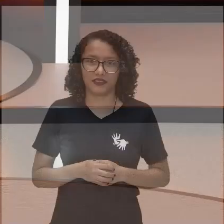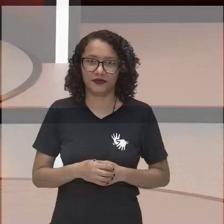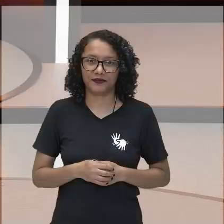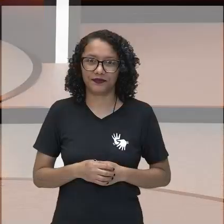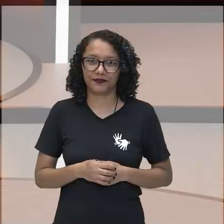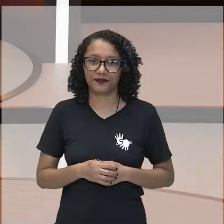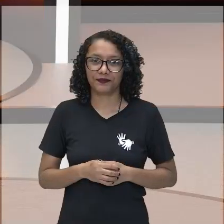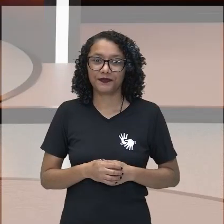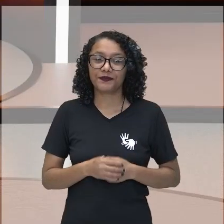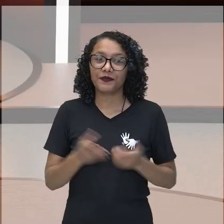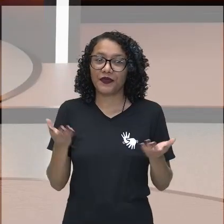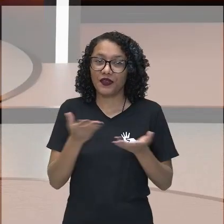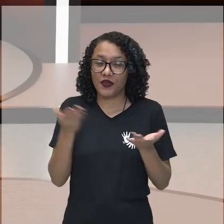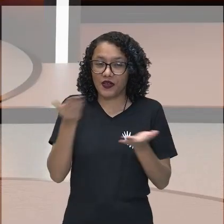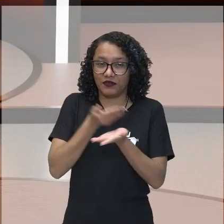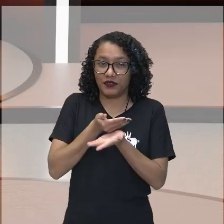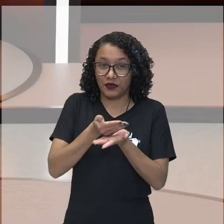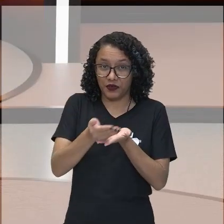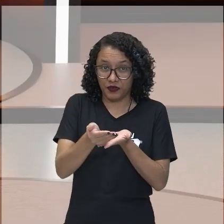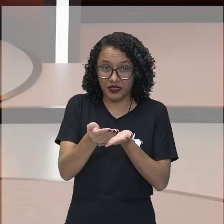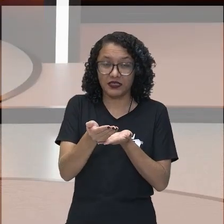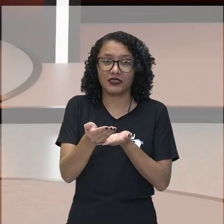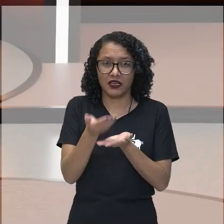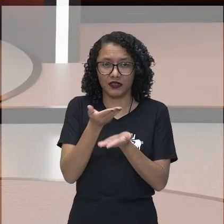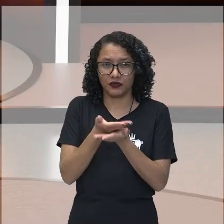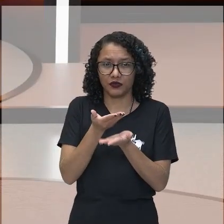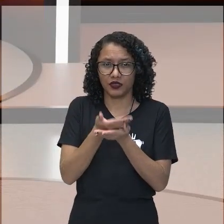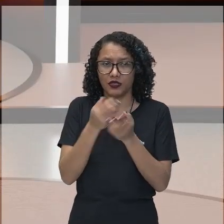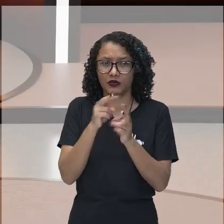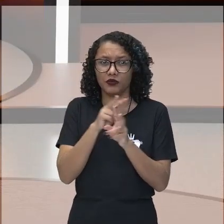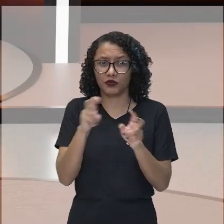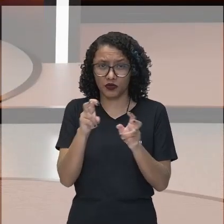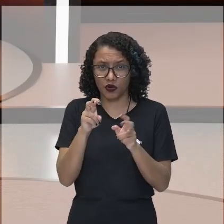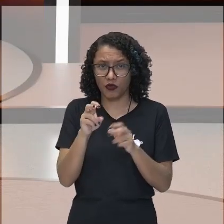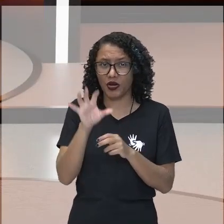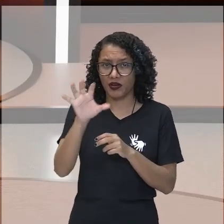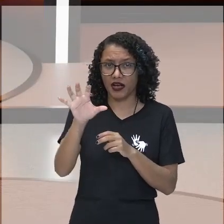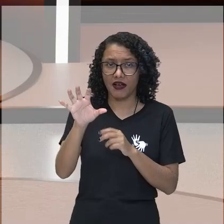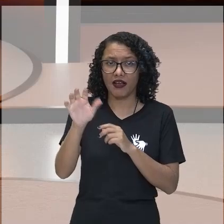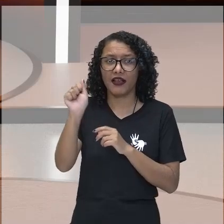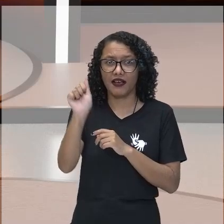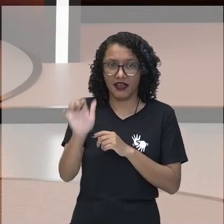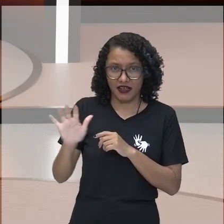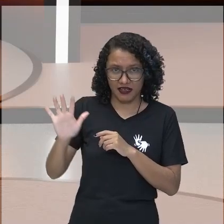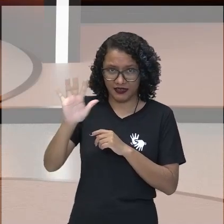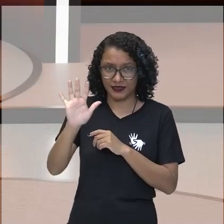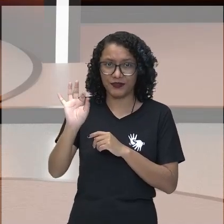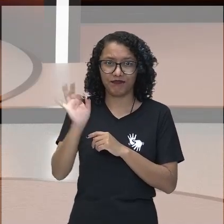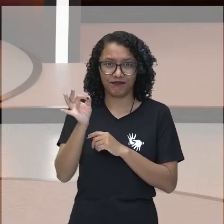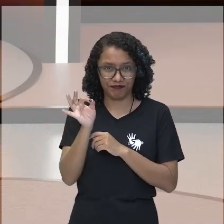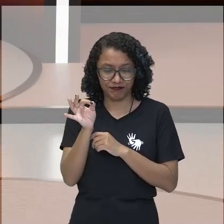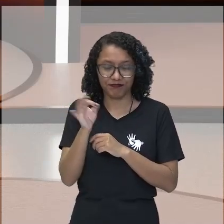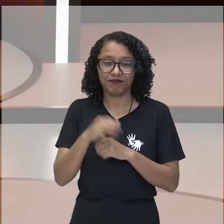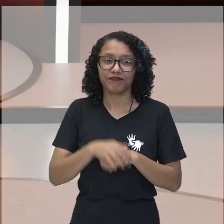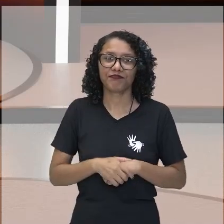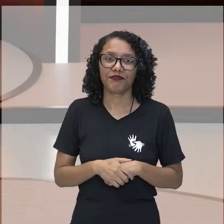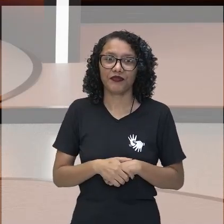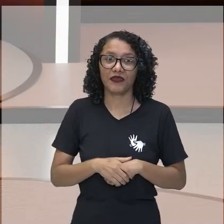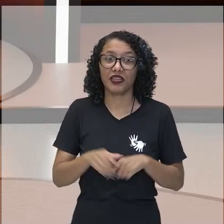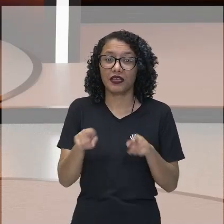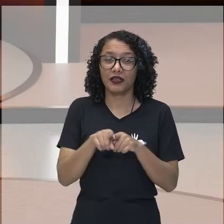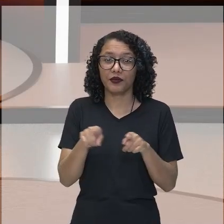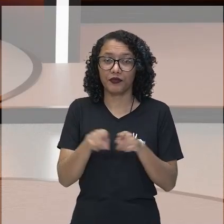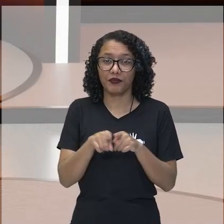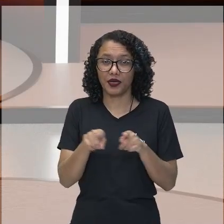Nós iremos iniciar os nossos estudos sobre o continente asiático e vamos